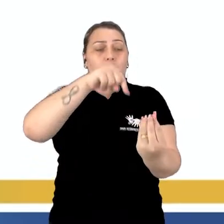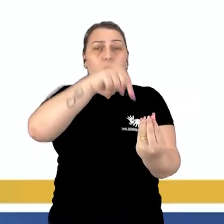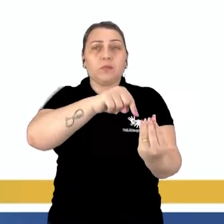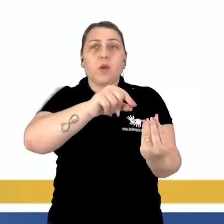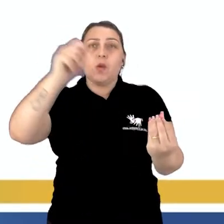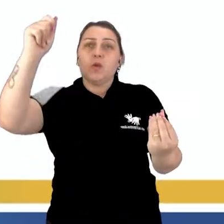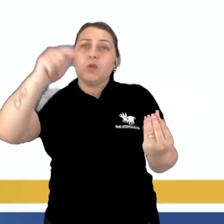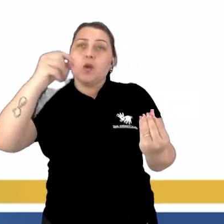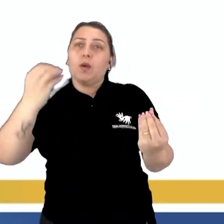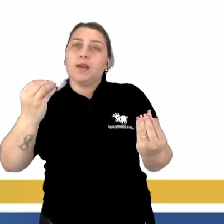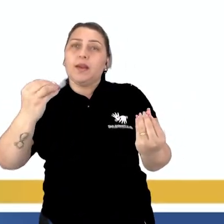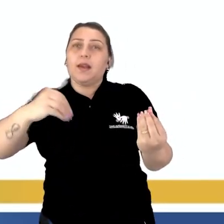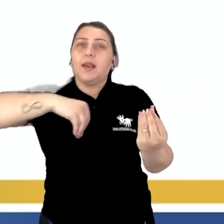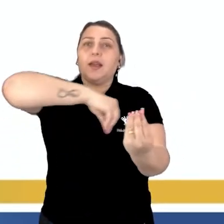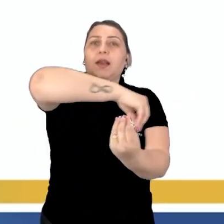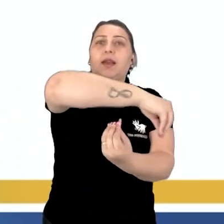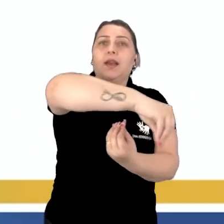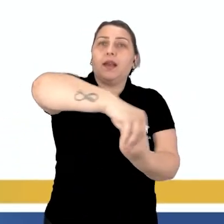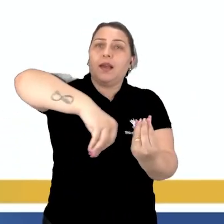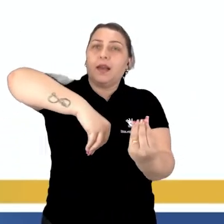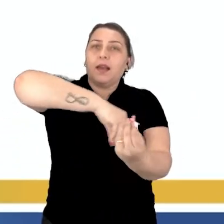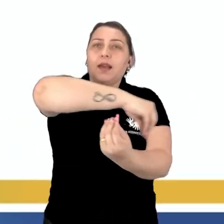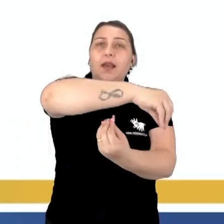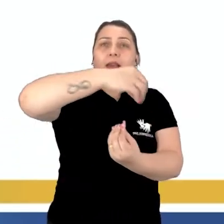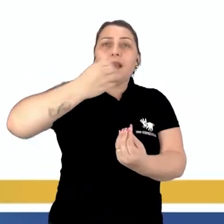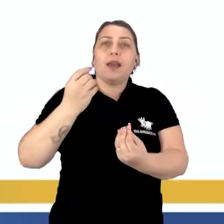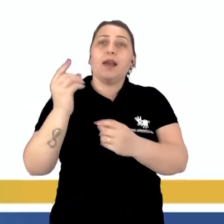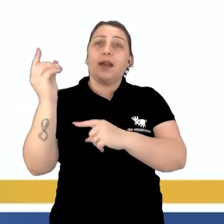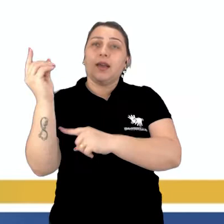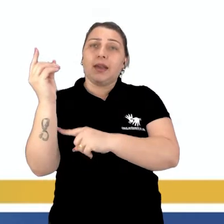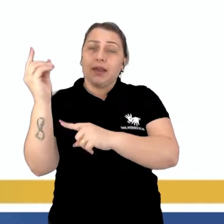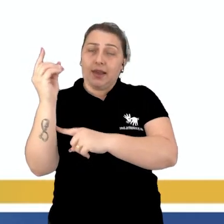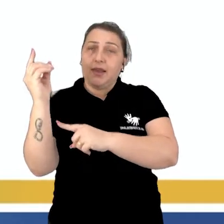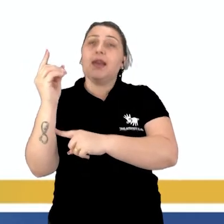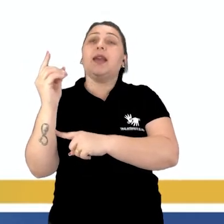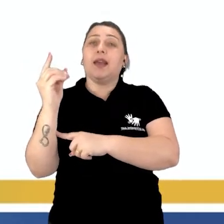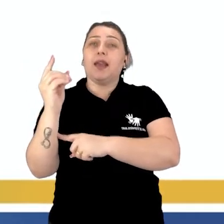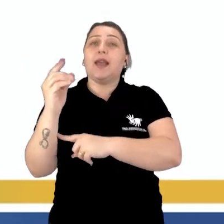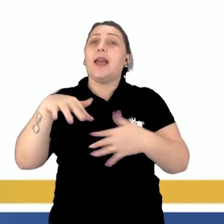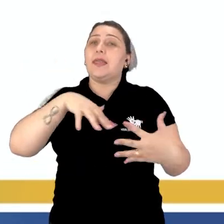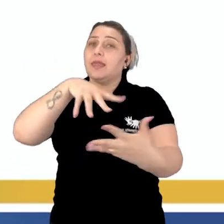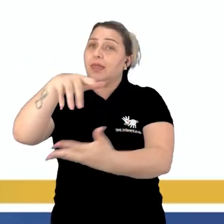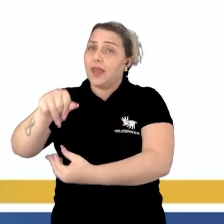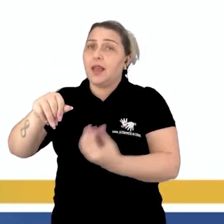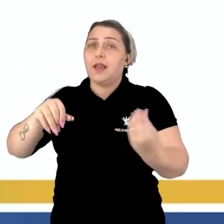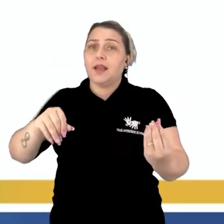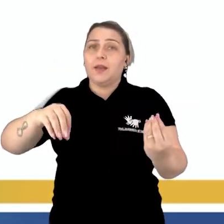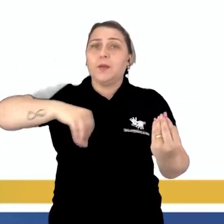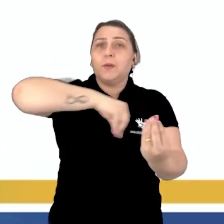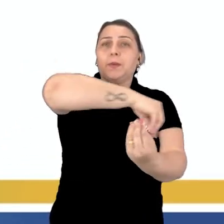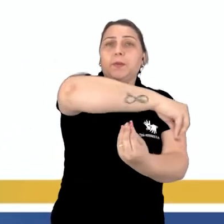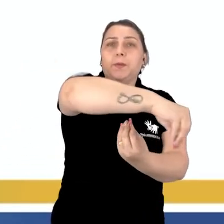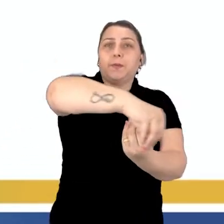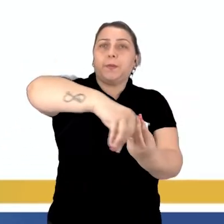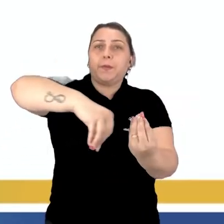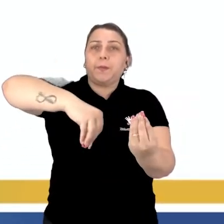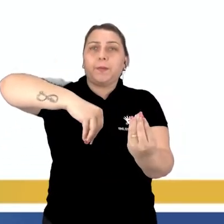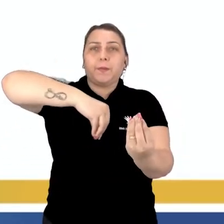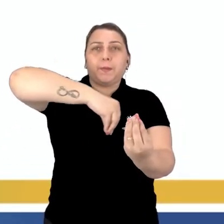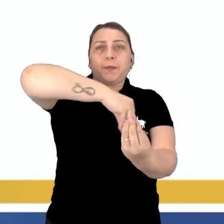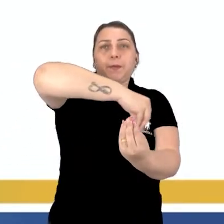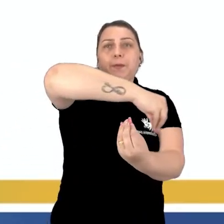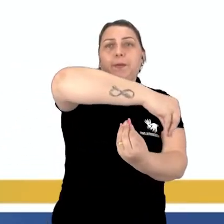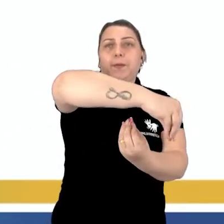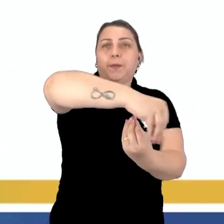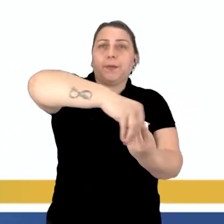É um movimento que, apesar de aparecer aí nesse GIF, de forma bem rápida, na verdade ele acontece um pouquinho